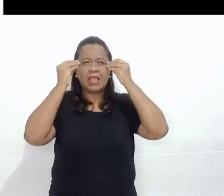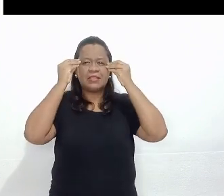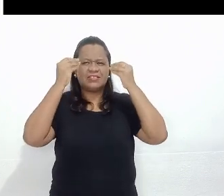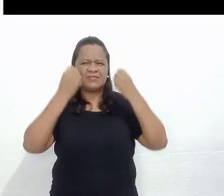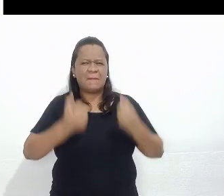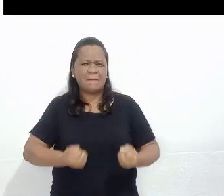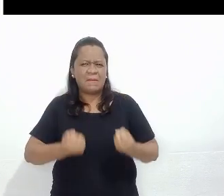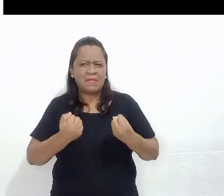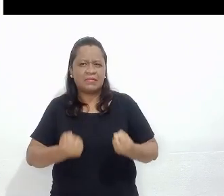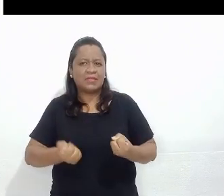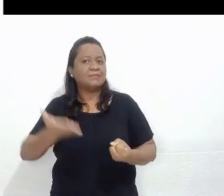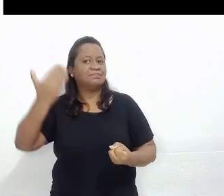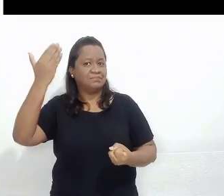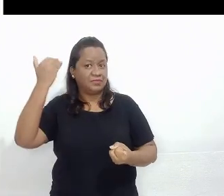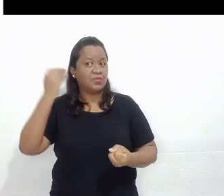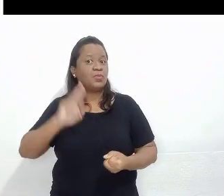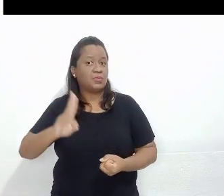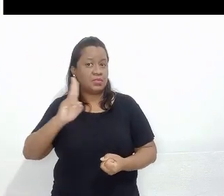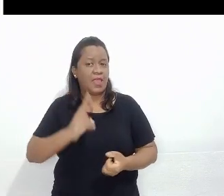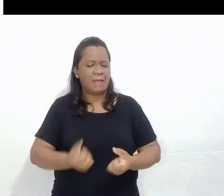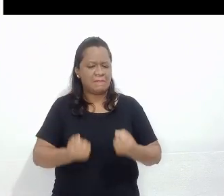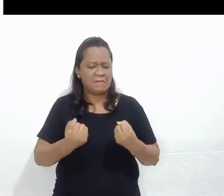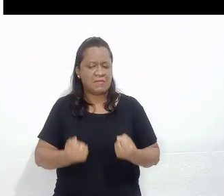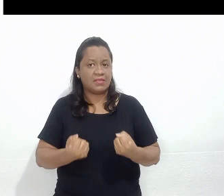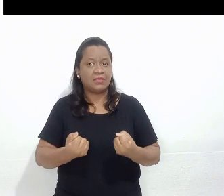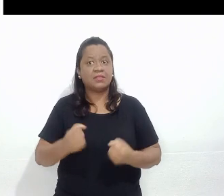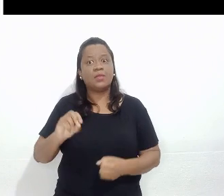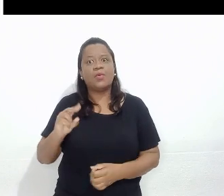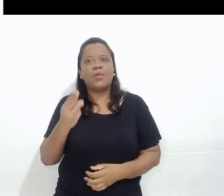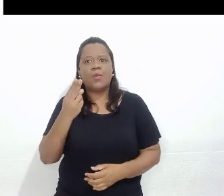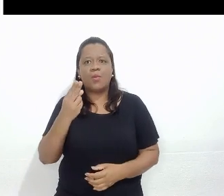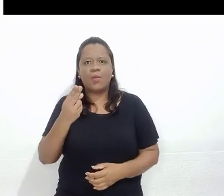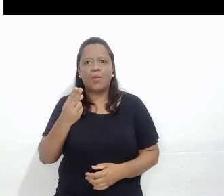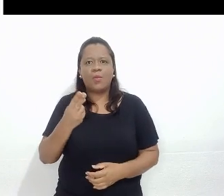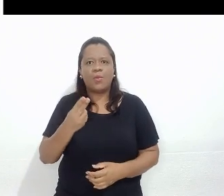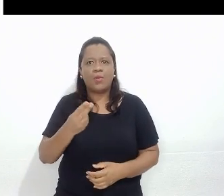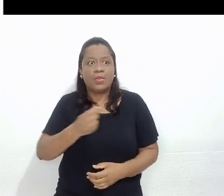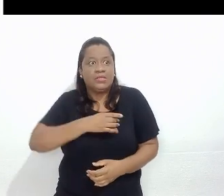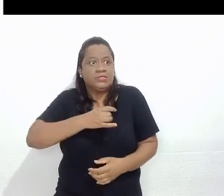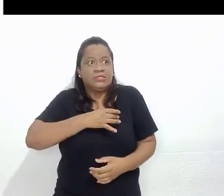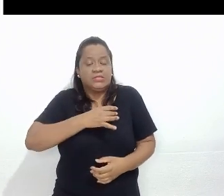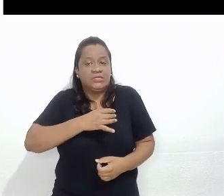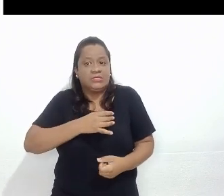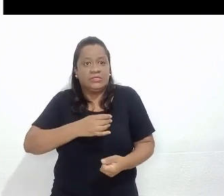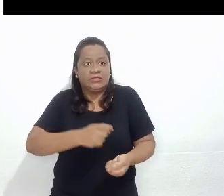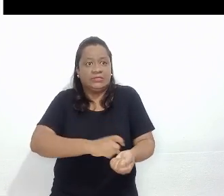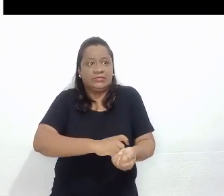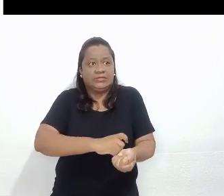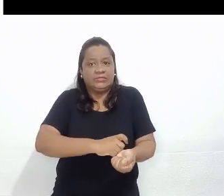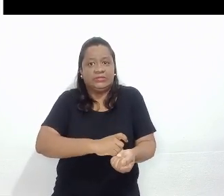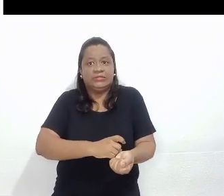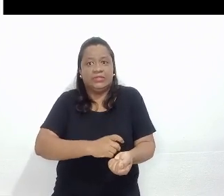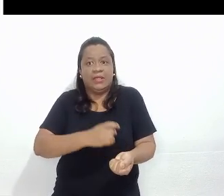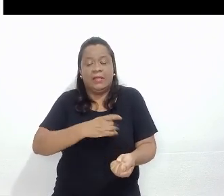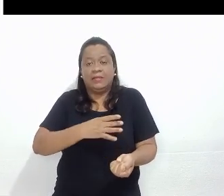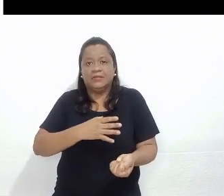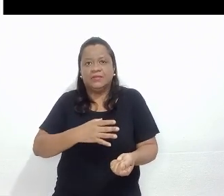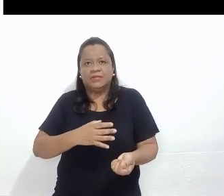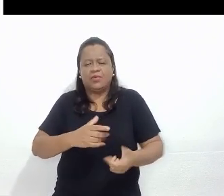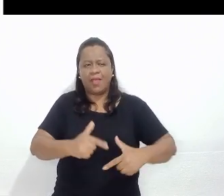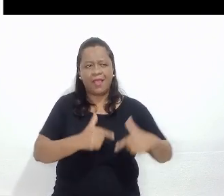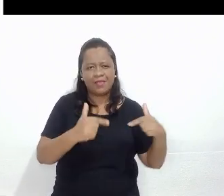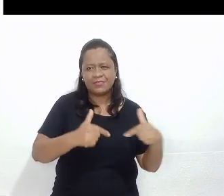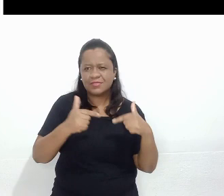em que se usava aquelas maquiagens mais pesadas, ou filmes de terror, ou filmes de tensão, ou filmes de ação em que o personagem